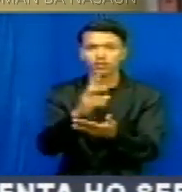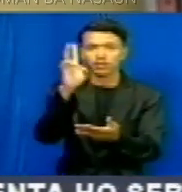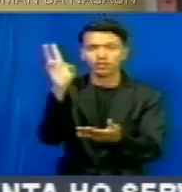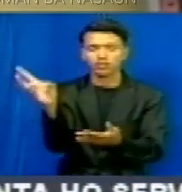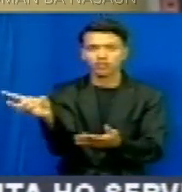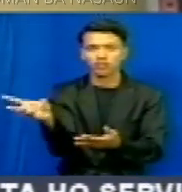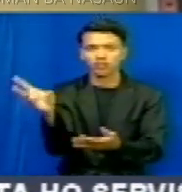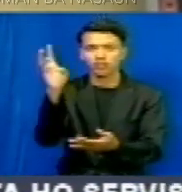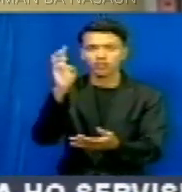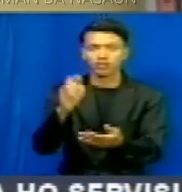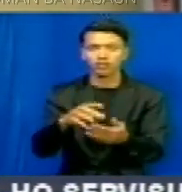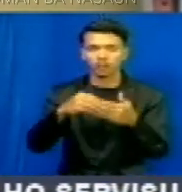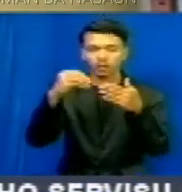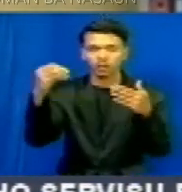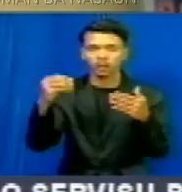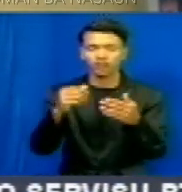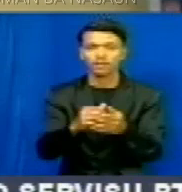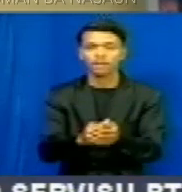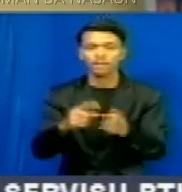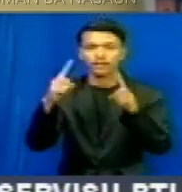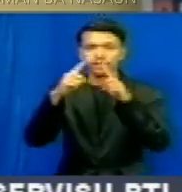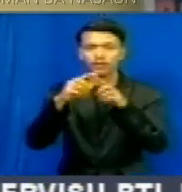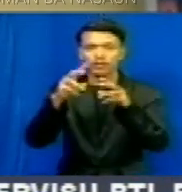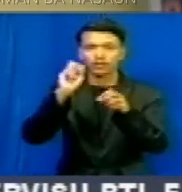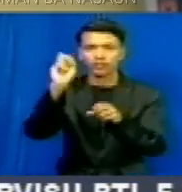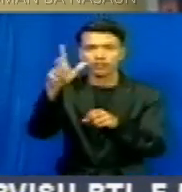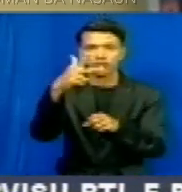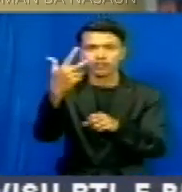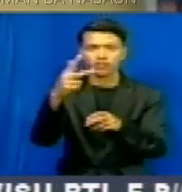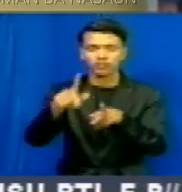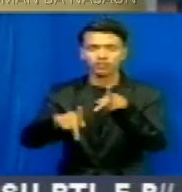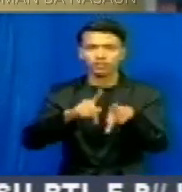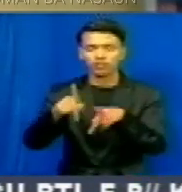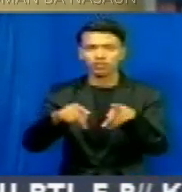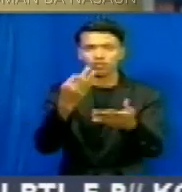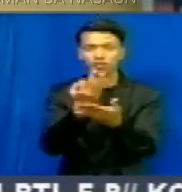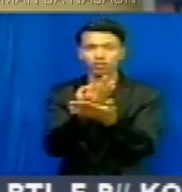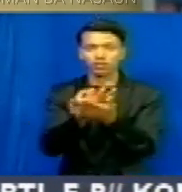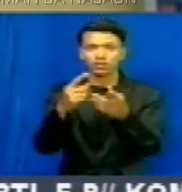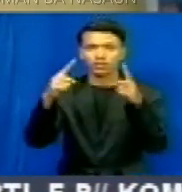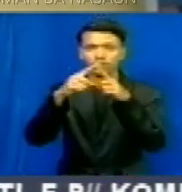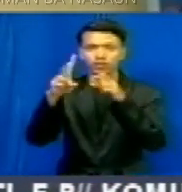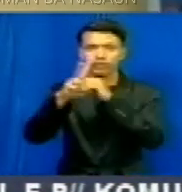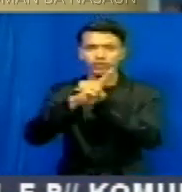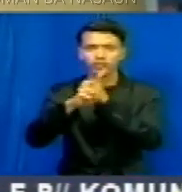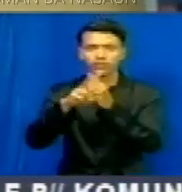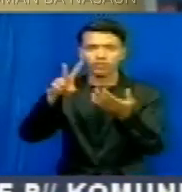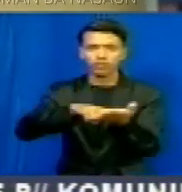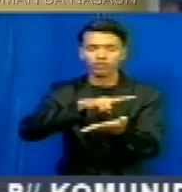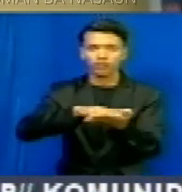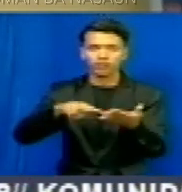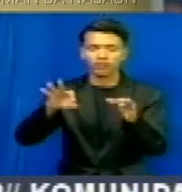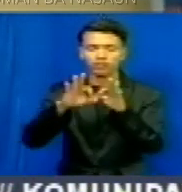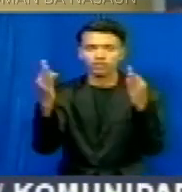2.600 dólares americanos, e bairro 13 pessoas. Orçamento bairro vítima violência doméstica